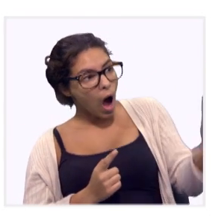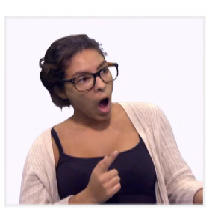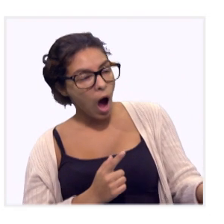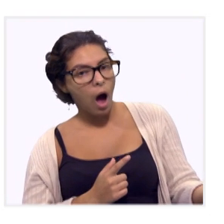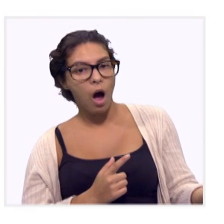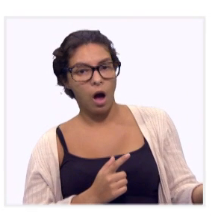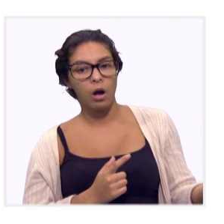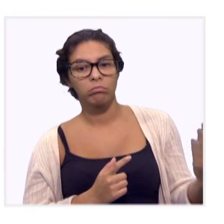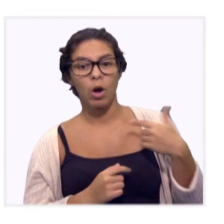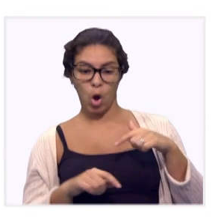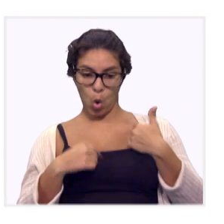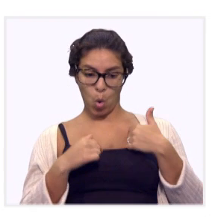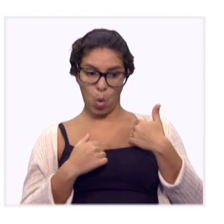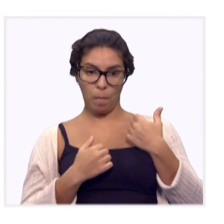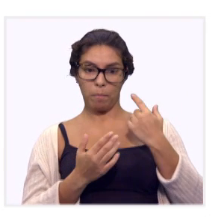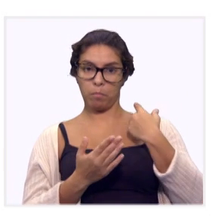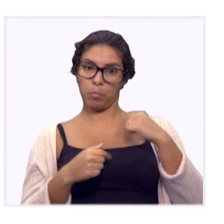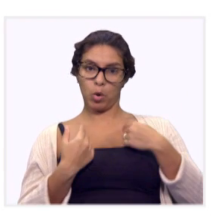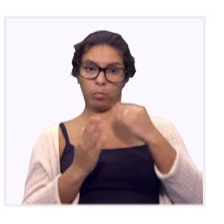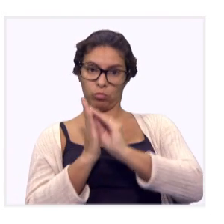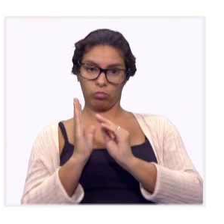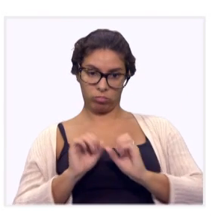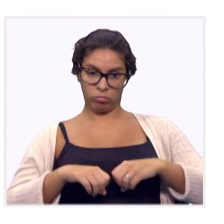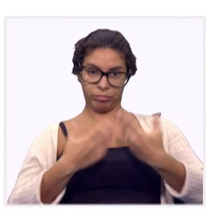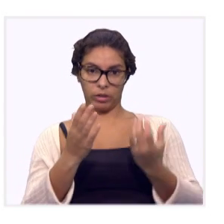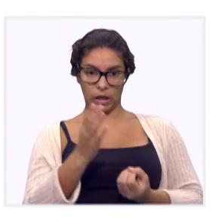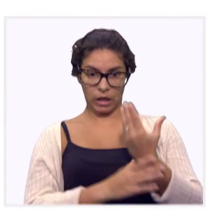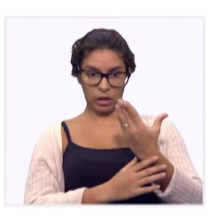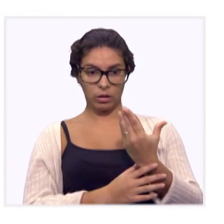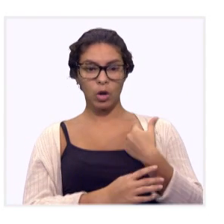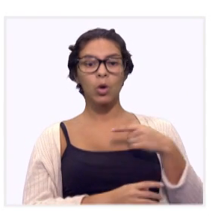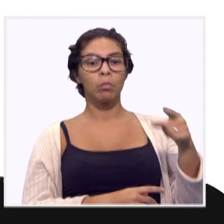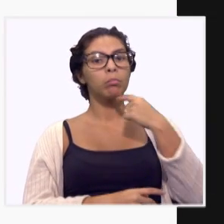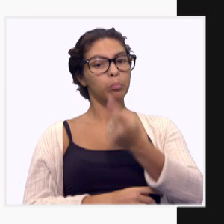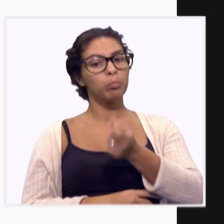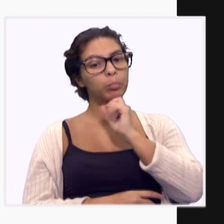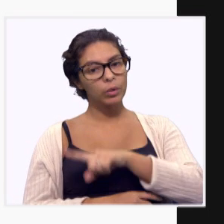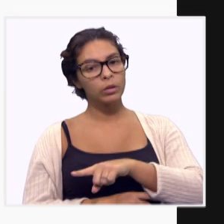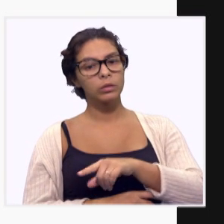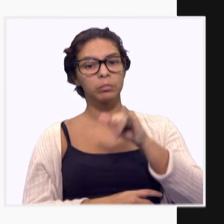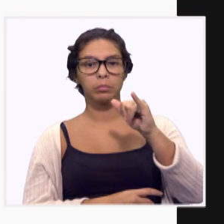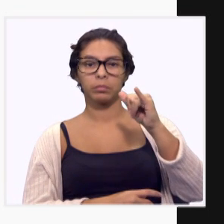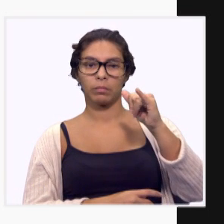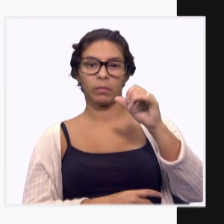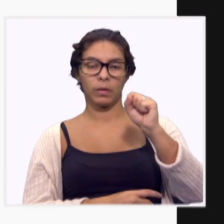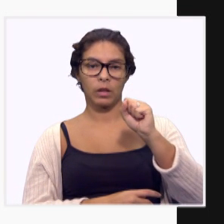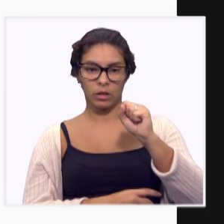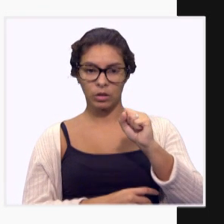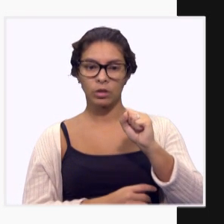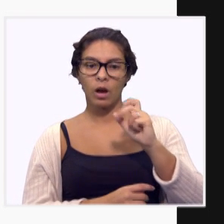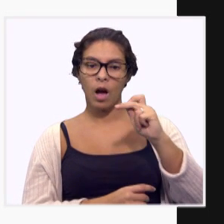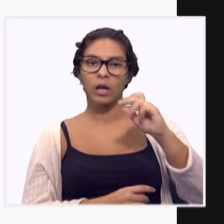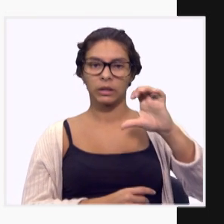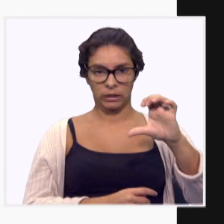existência, para além do próprio autor. Mas há outra opção para garantir que o vídeo pertence ao João. Ele pode registá-lo na Inspeção-Geral